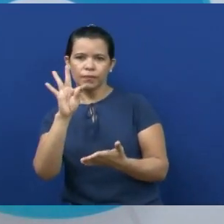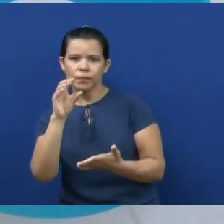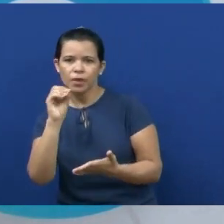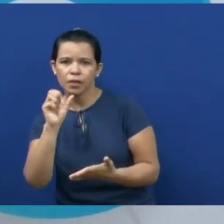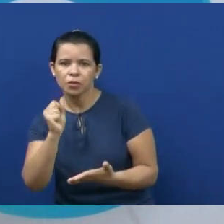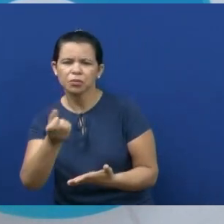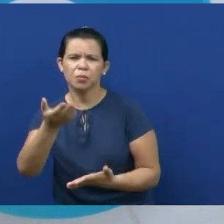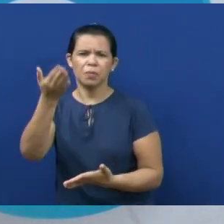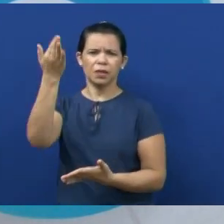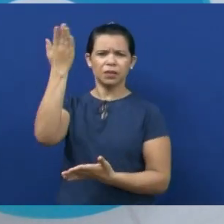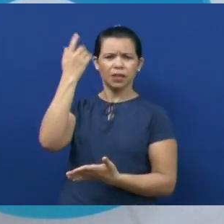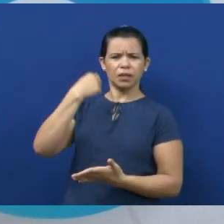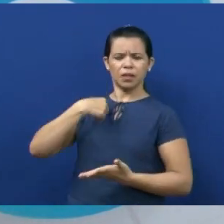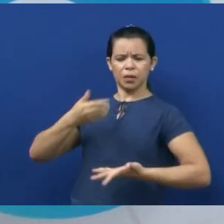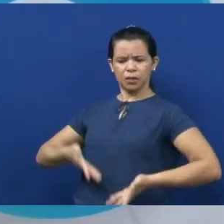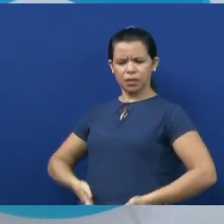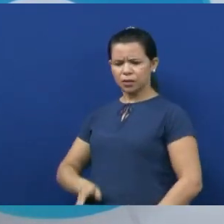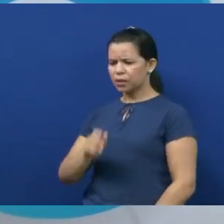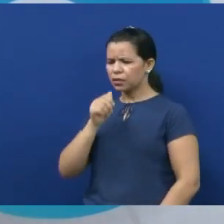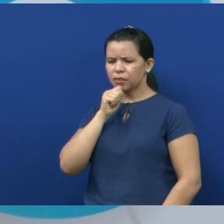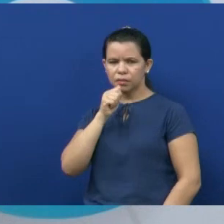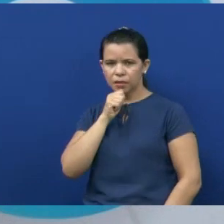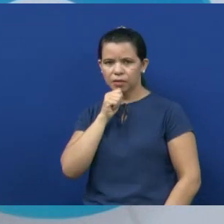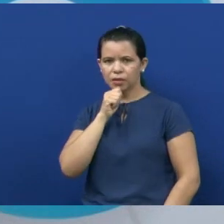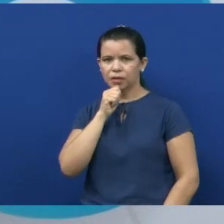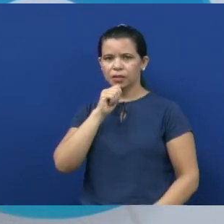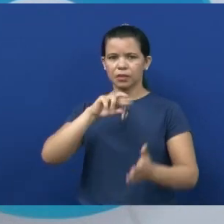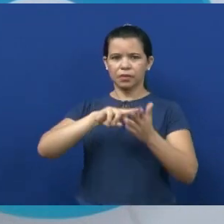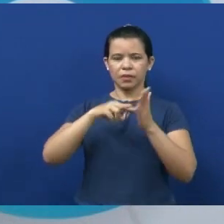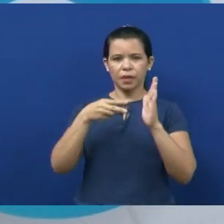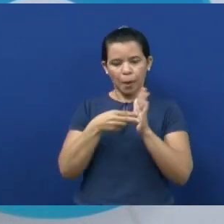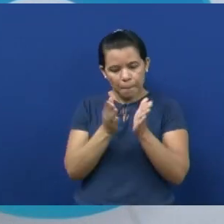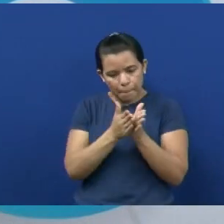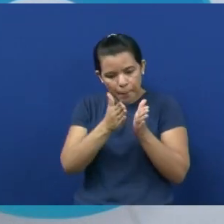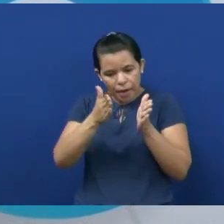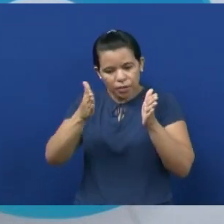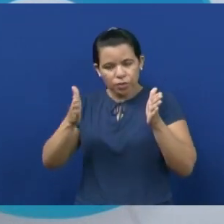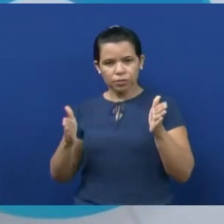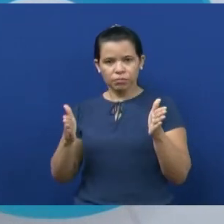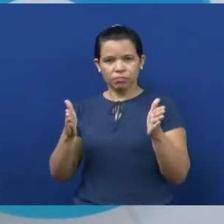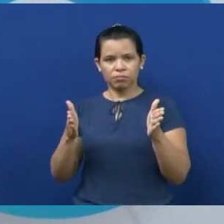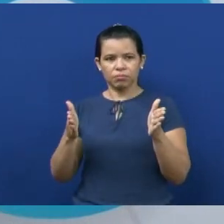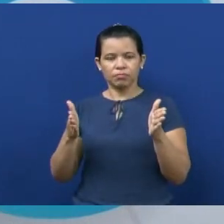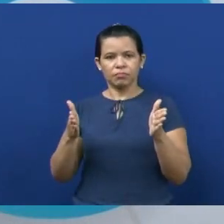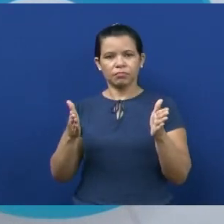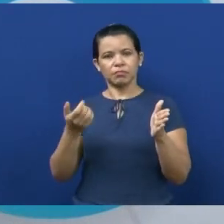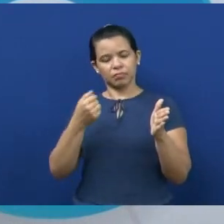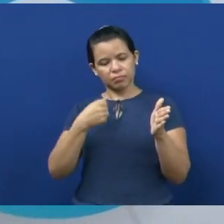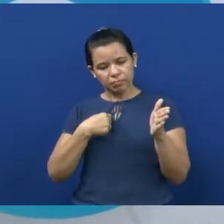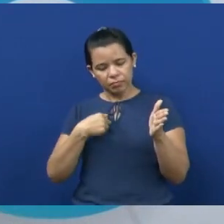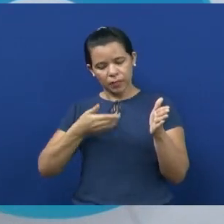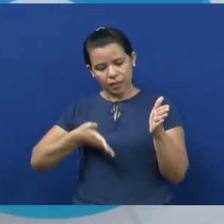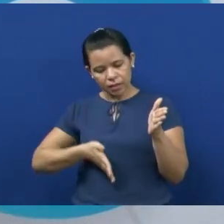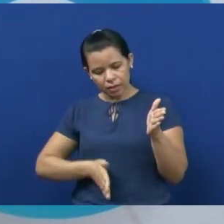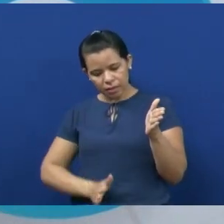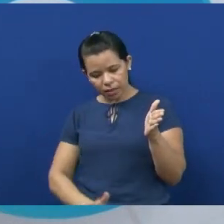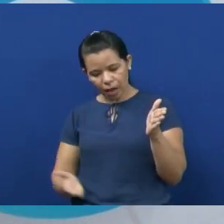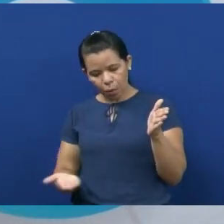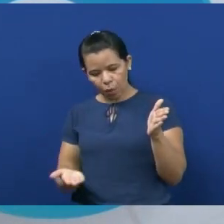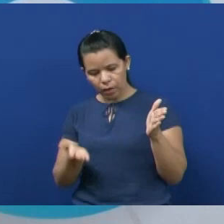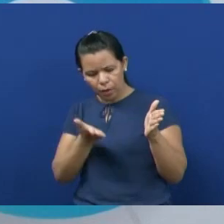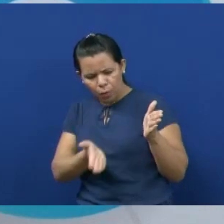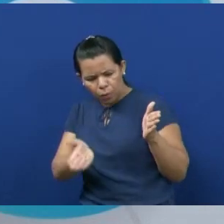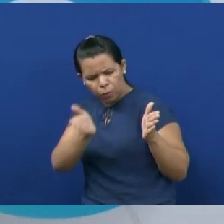isso significa média duração. Eu nasci na contemporaneidade, porém, alguns fatos que aconteceram no passado eu